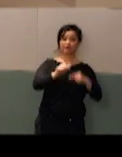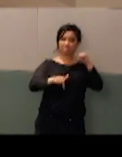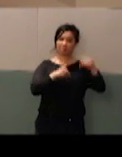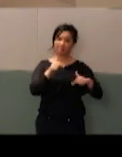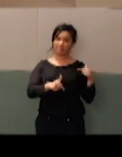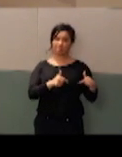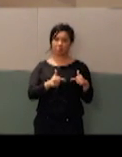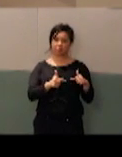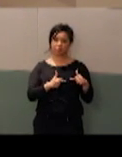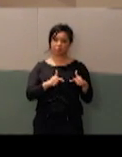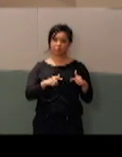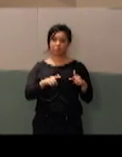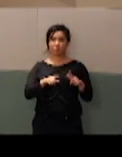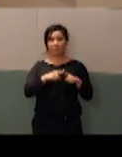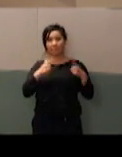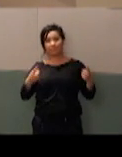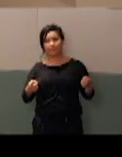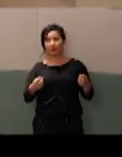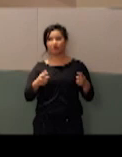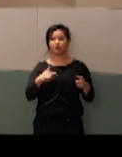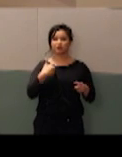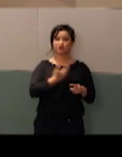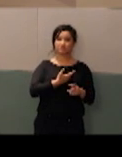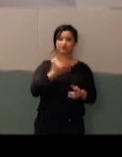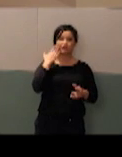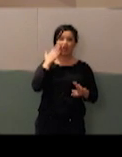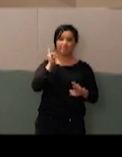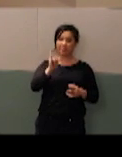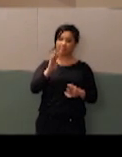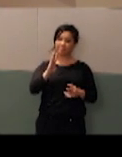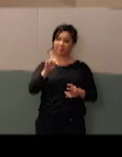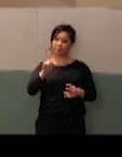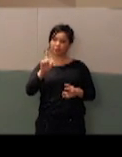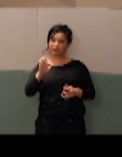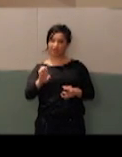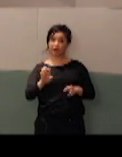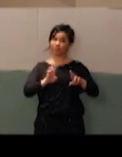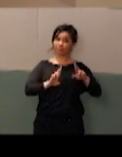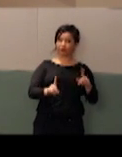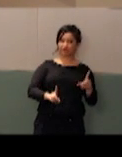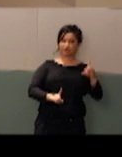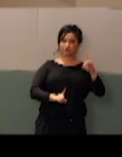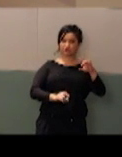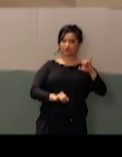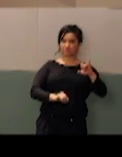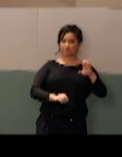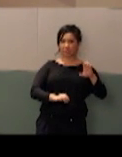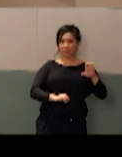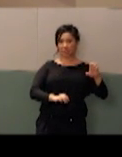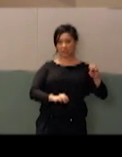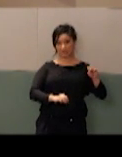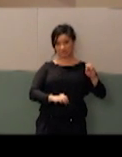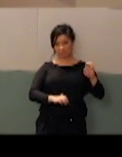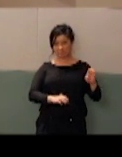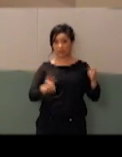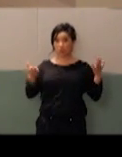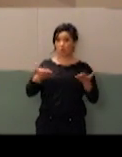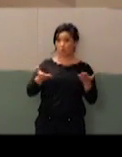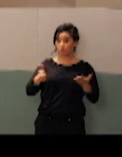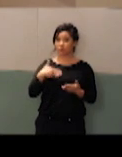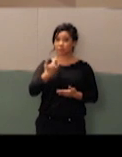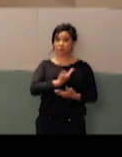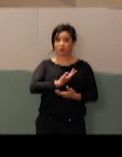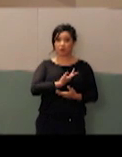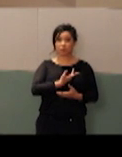desemprego que é feito pelo IBGE e pelo DIEESE. Nós estamos com o desemprego hoje menor da